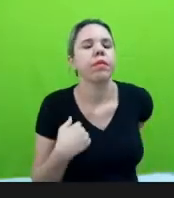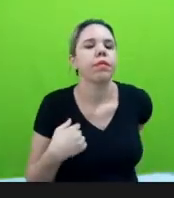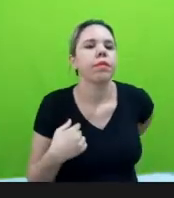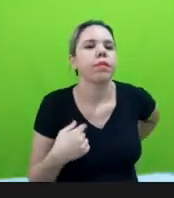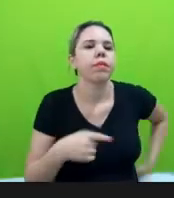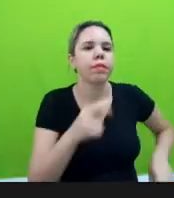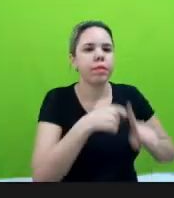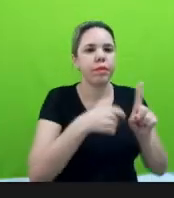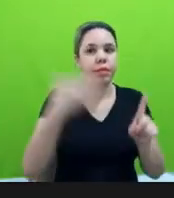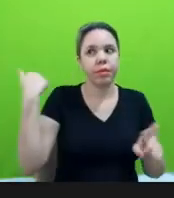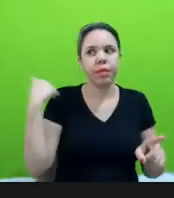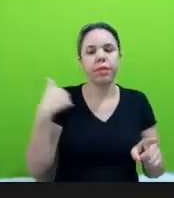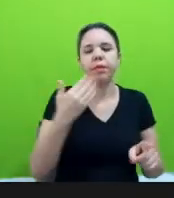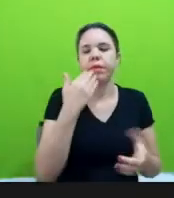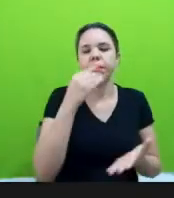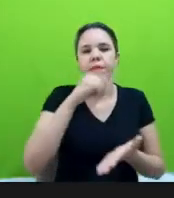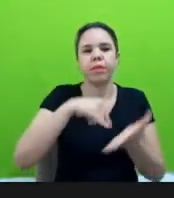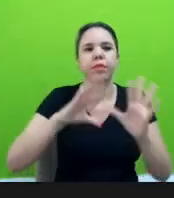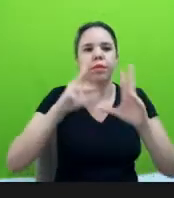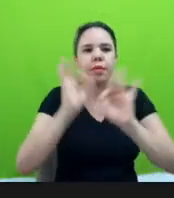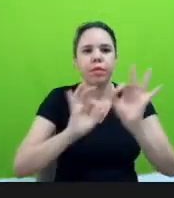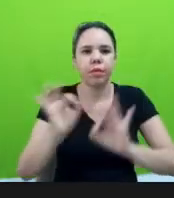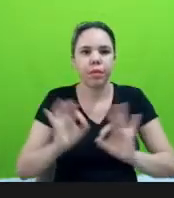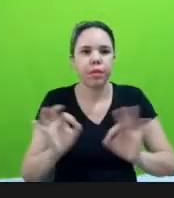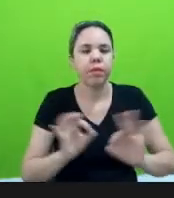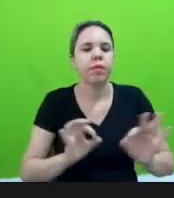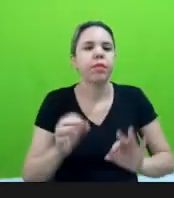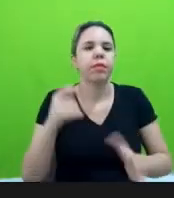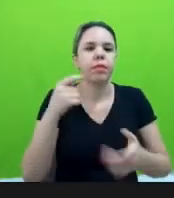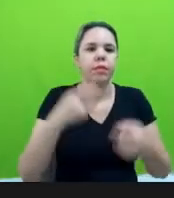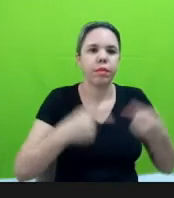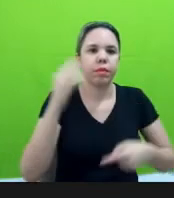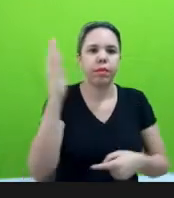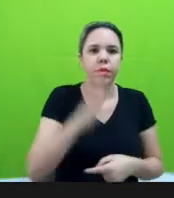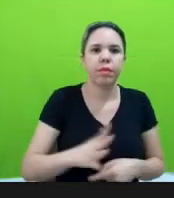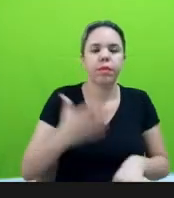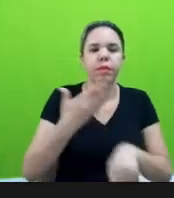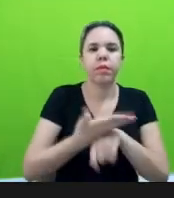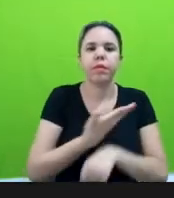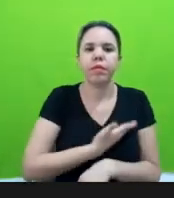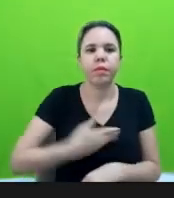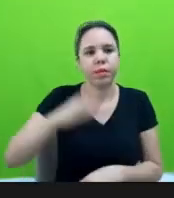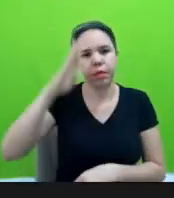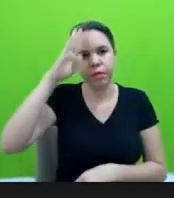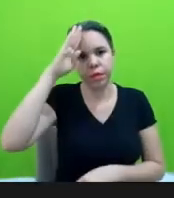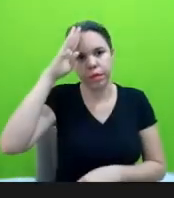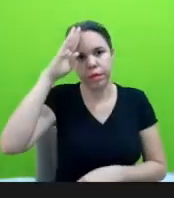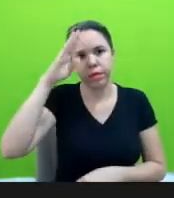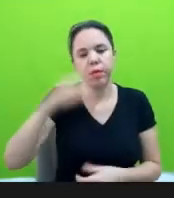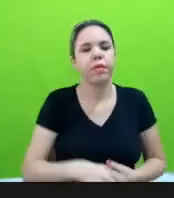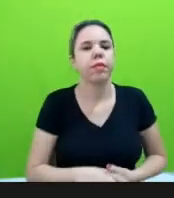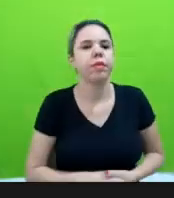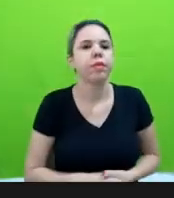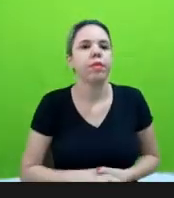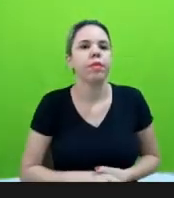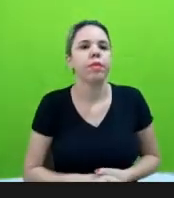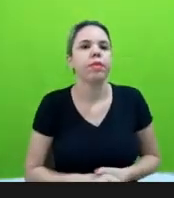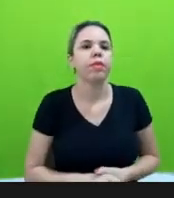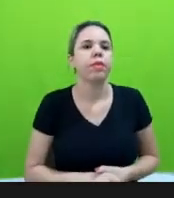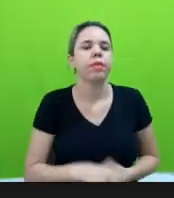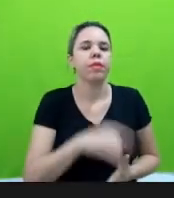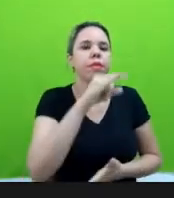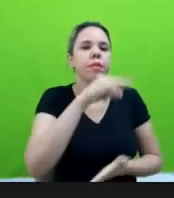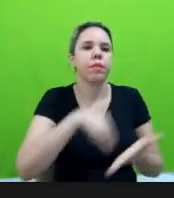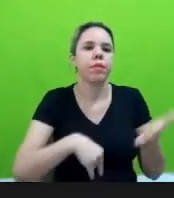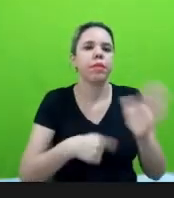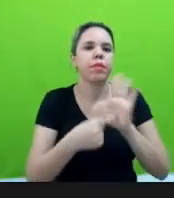pedi todos os documentos preparatórios da Política Nacional de Alfabetização do governo Bolsonaro. E todos esses documentos mostravam que